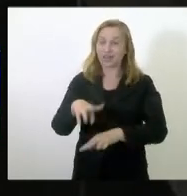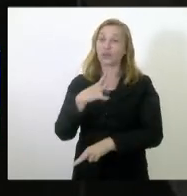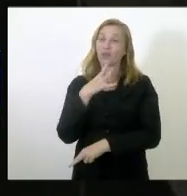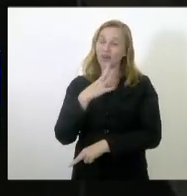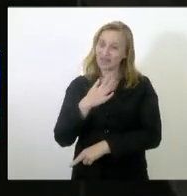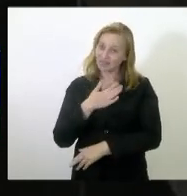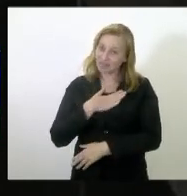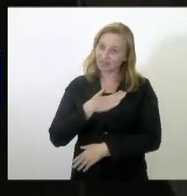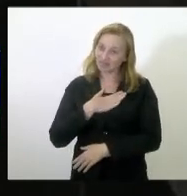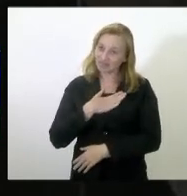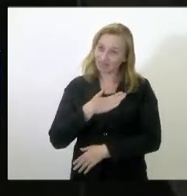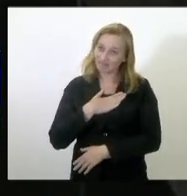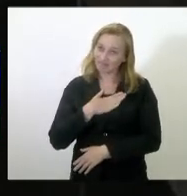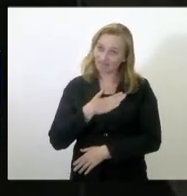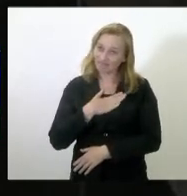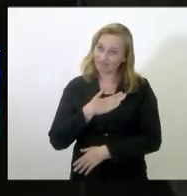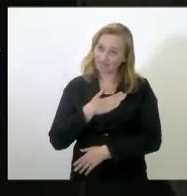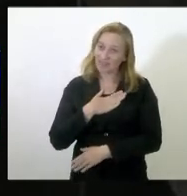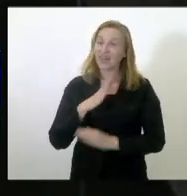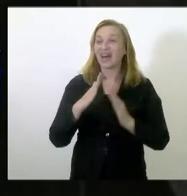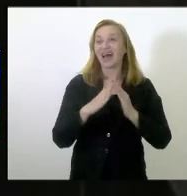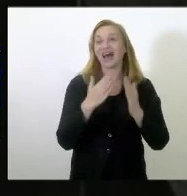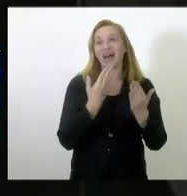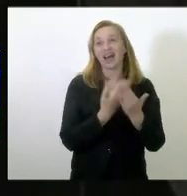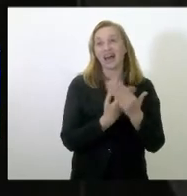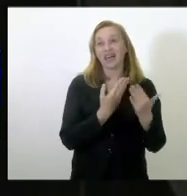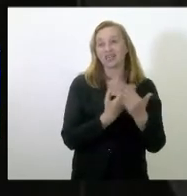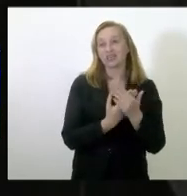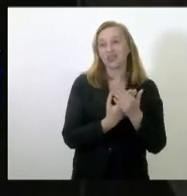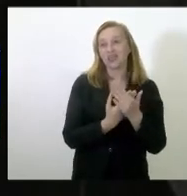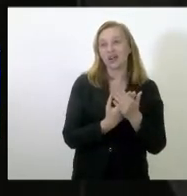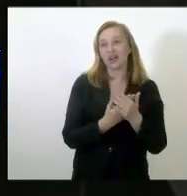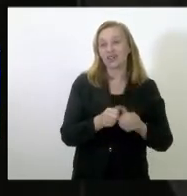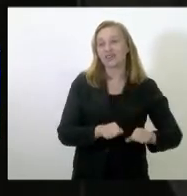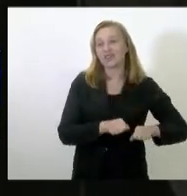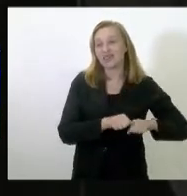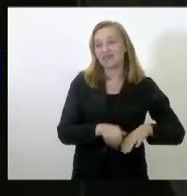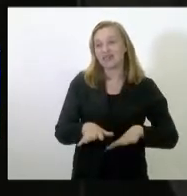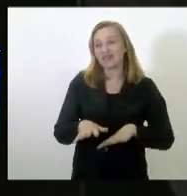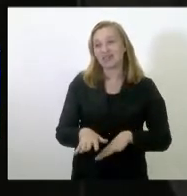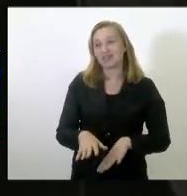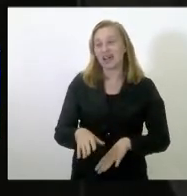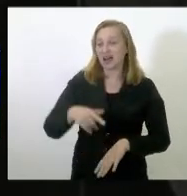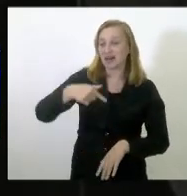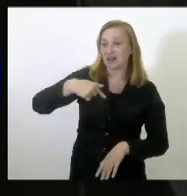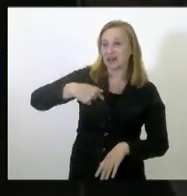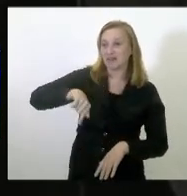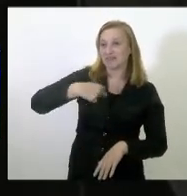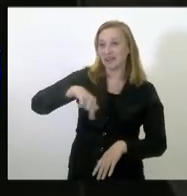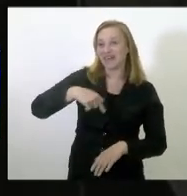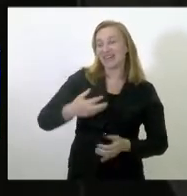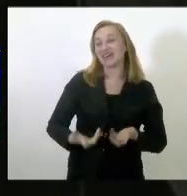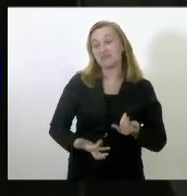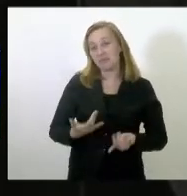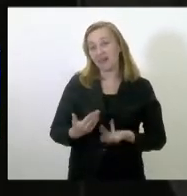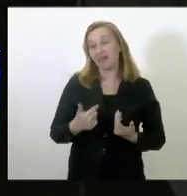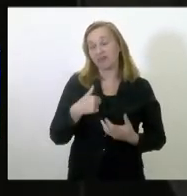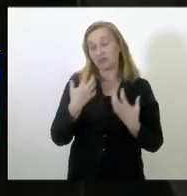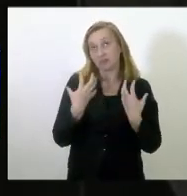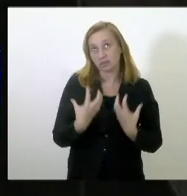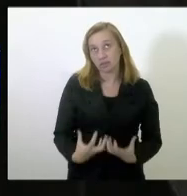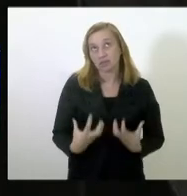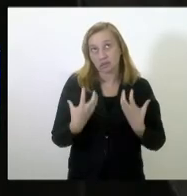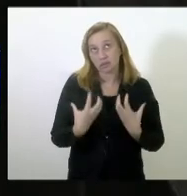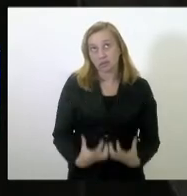conhecem, é levar a escola cívico-militar para Queimados. Eu acho que eu já estou até cansativa